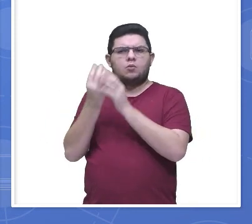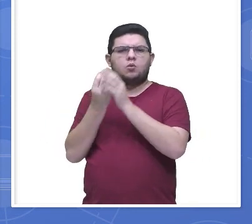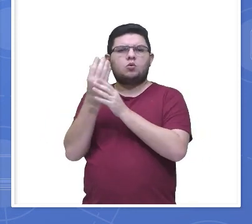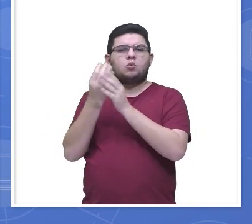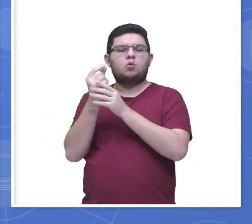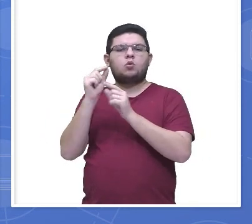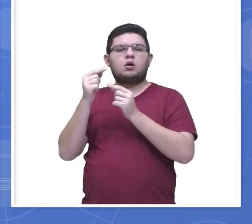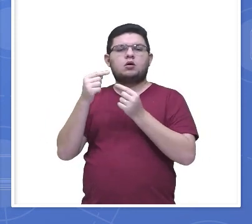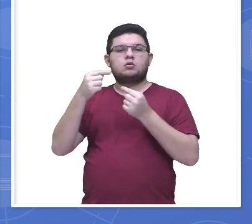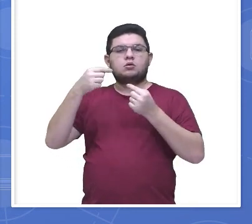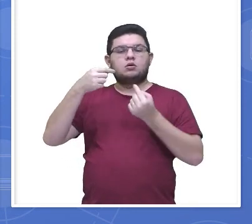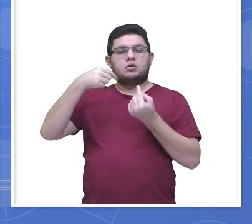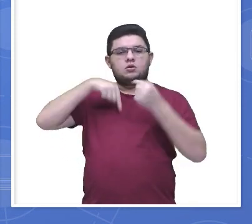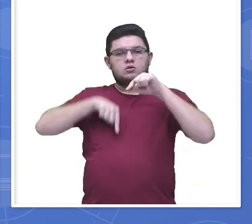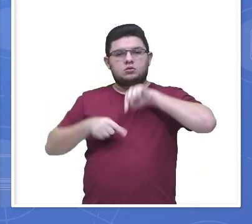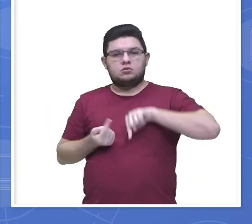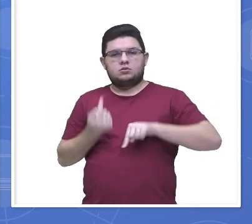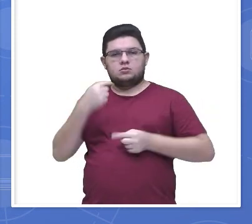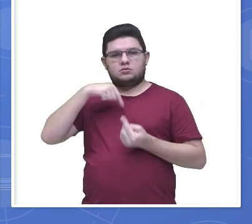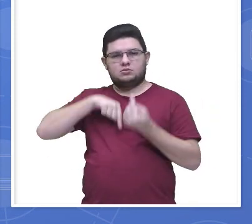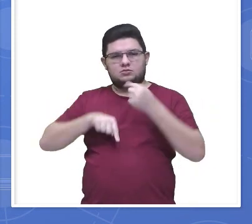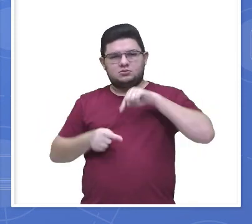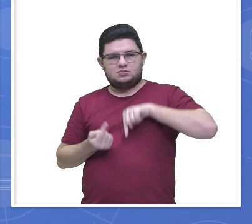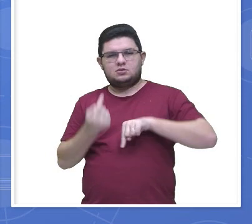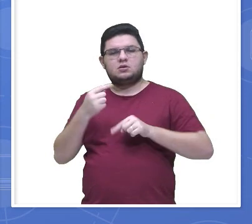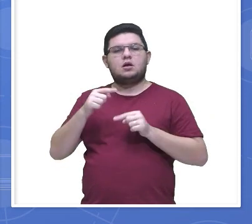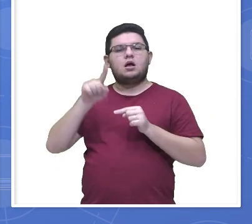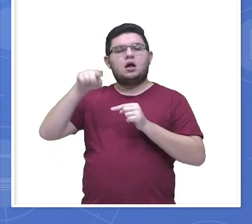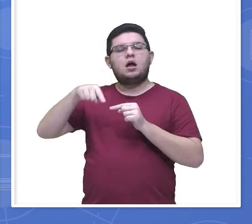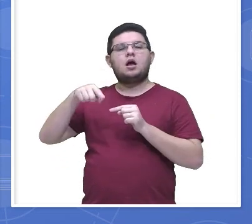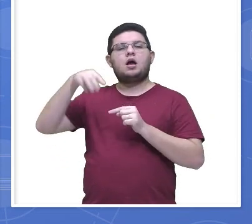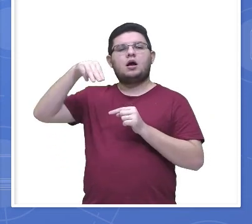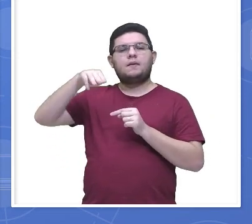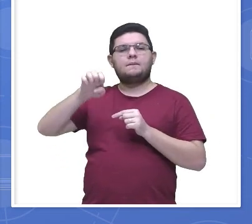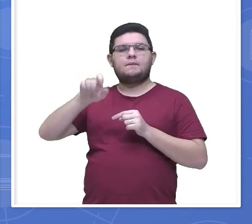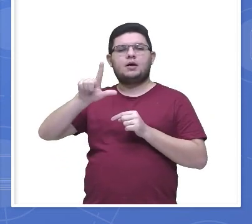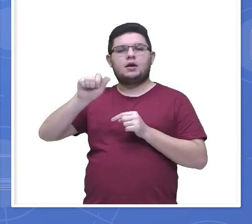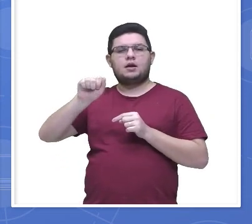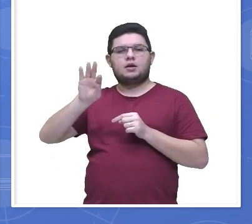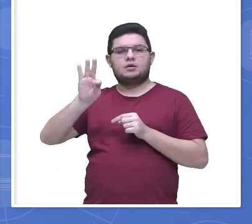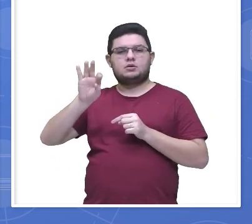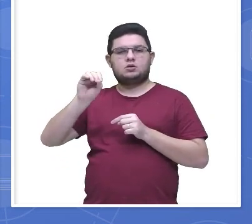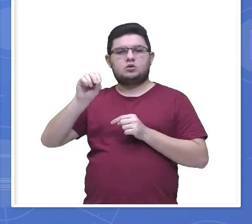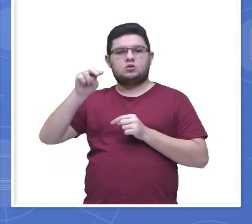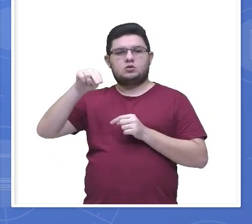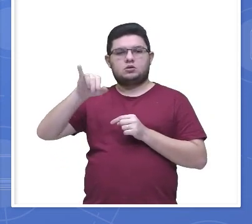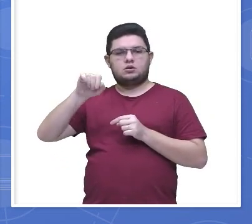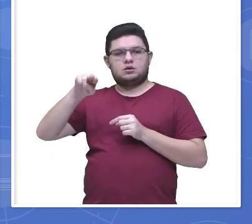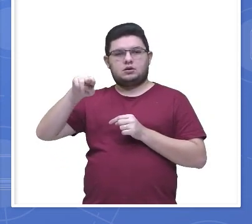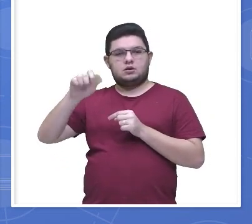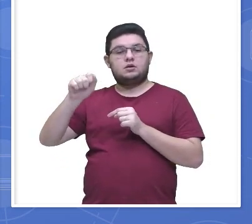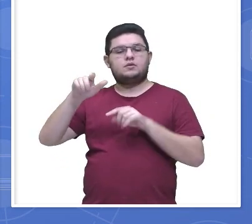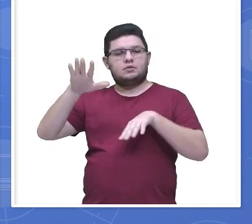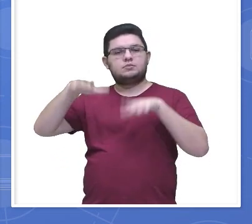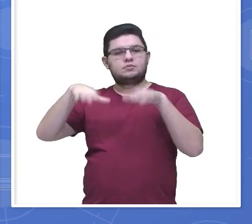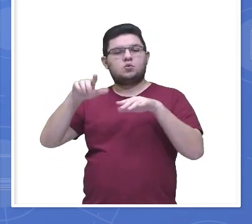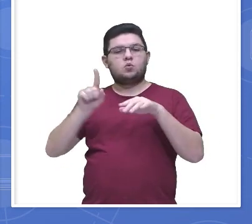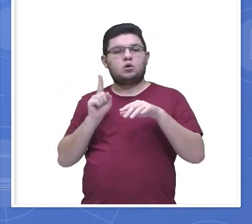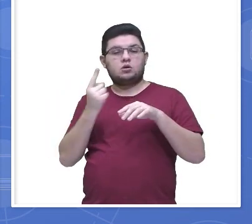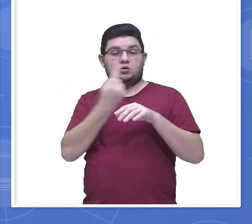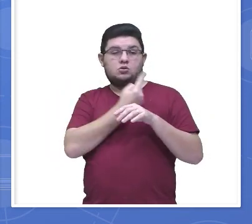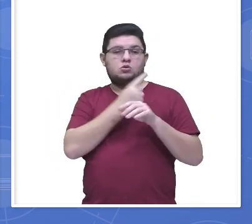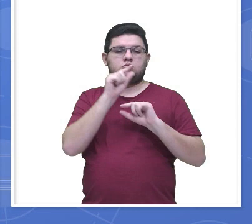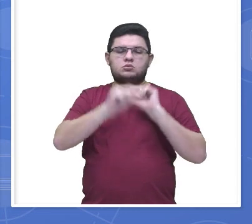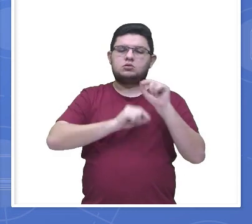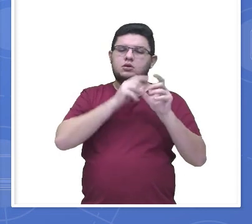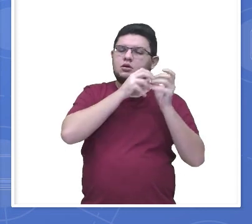a melatonina. E essa melatonina ela vai ser responsável ali pelos nossos padrões de sono, por exemplo. E aí nós temos também na